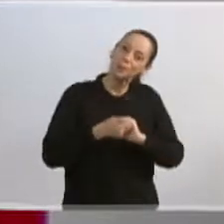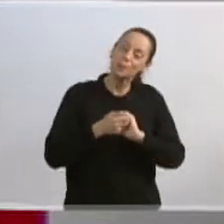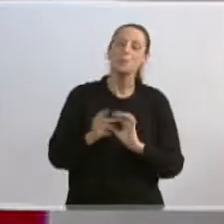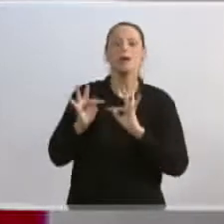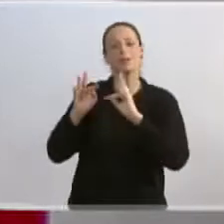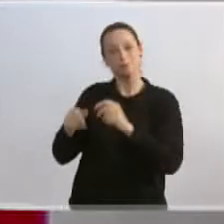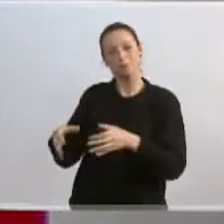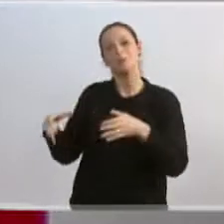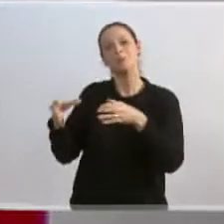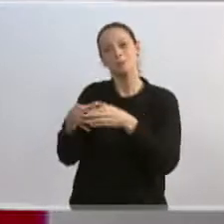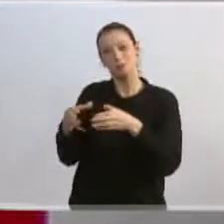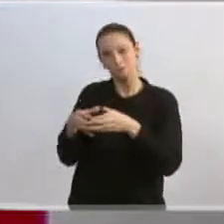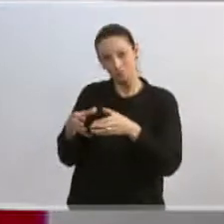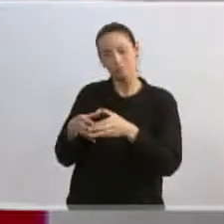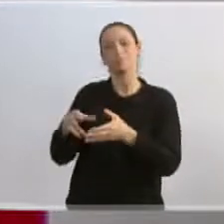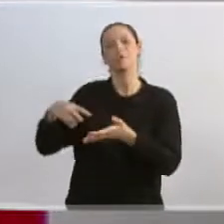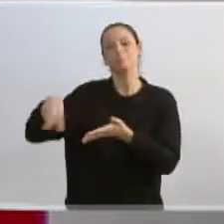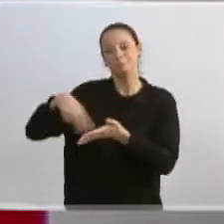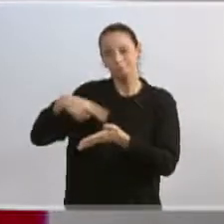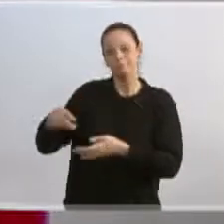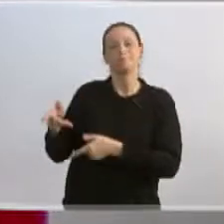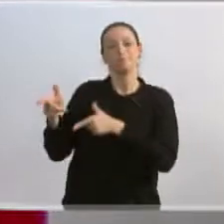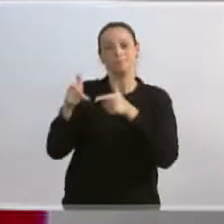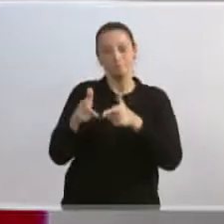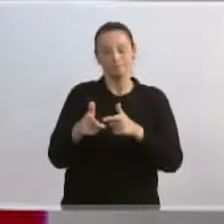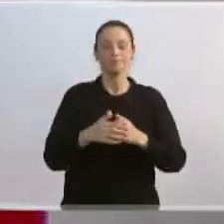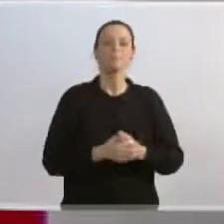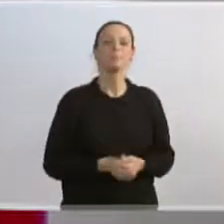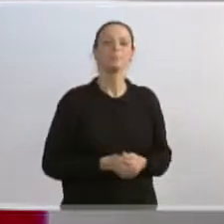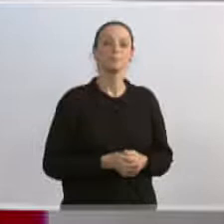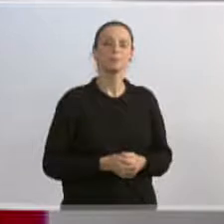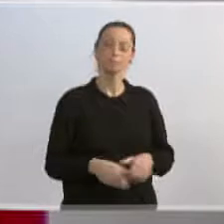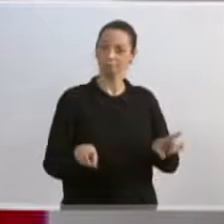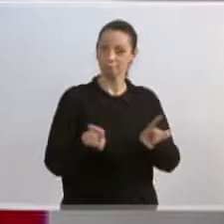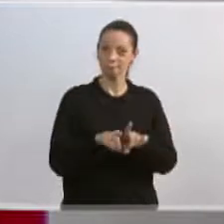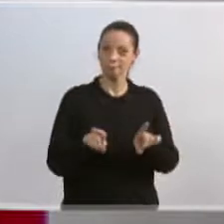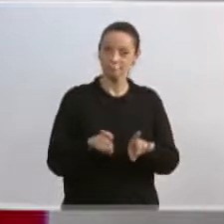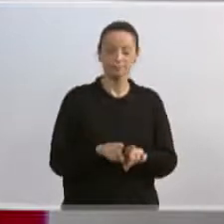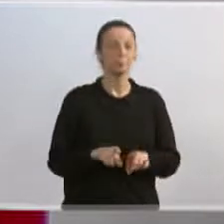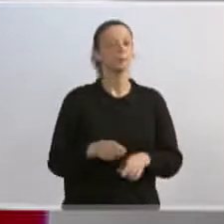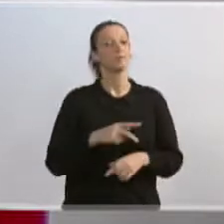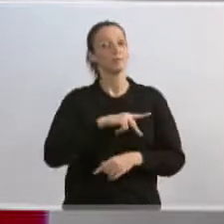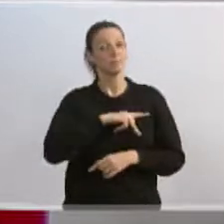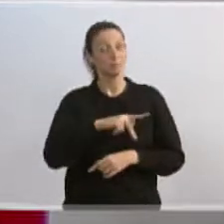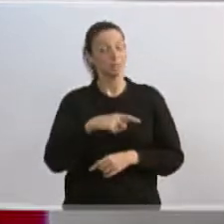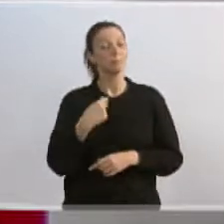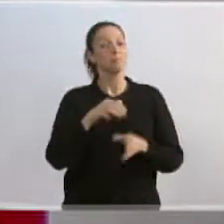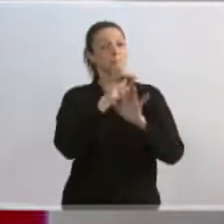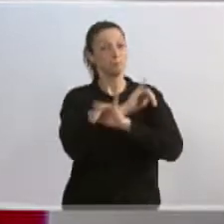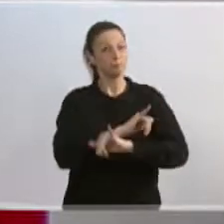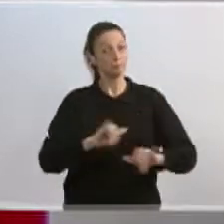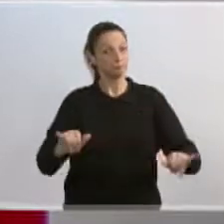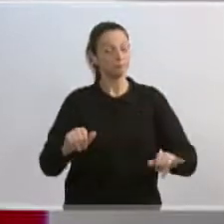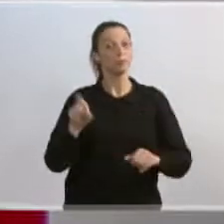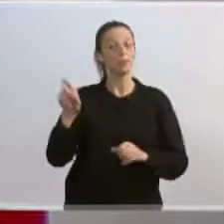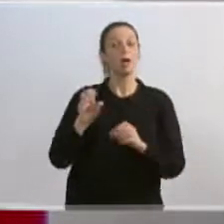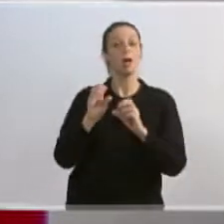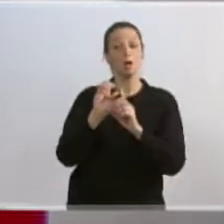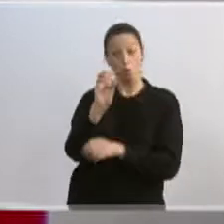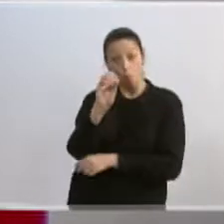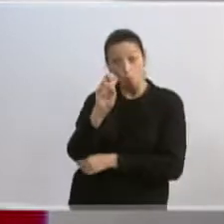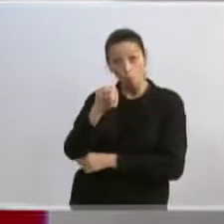eles eu gostaria de destacar nessa tarde o senhor presidente uma notícia que vem da onu